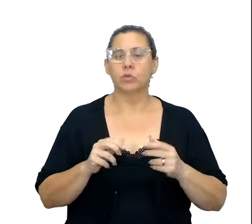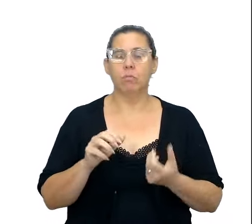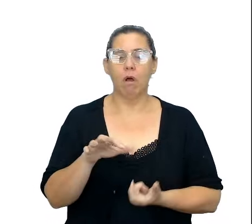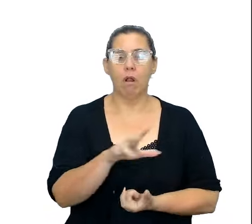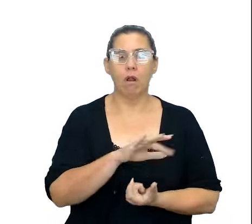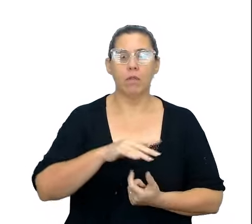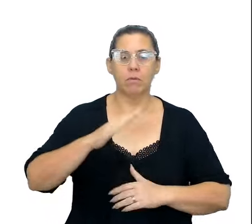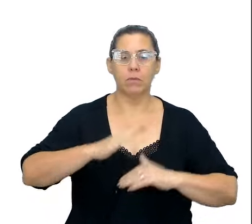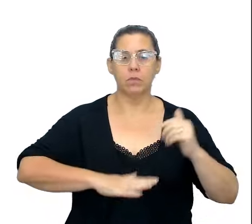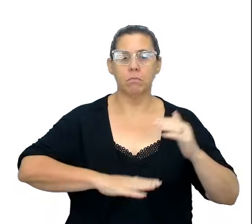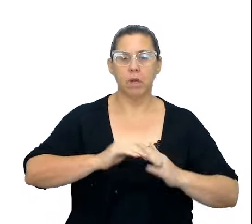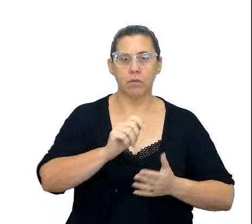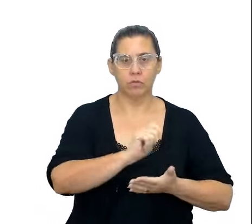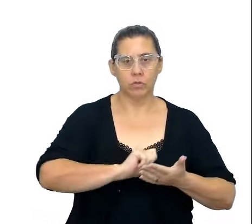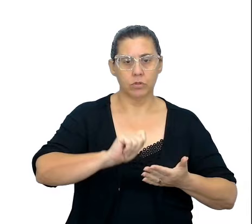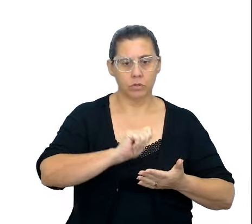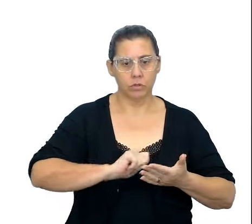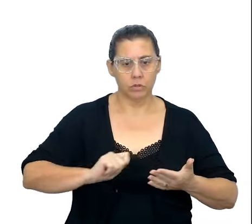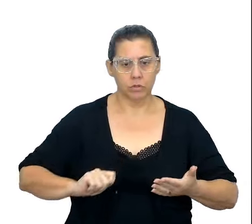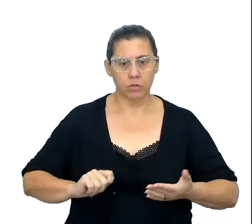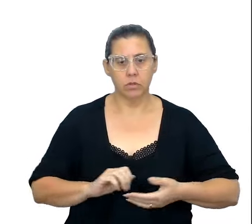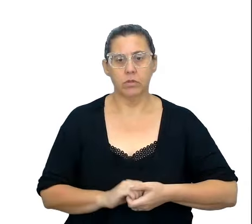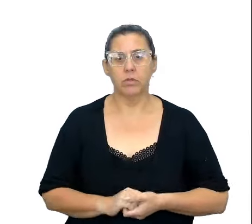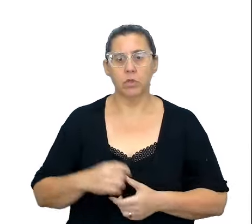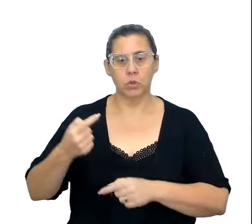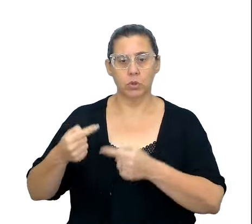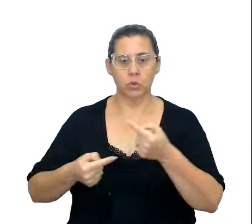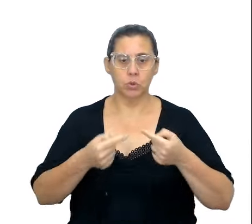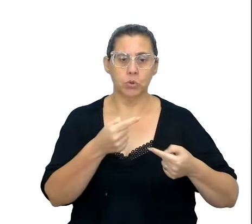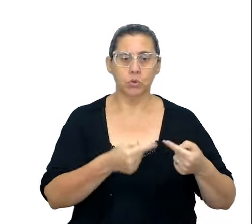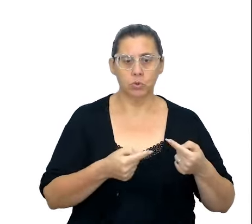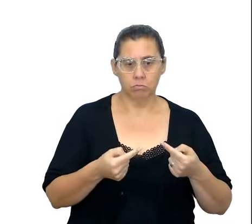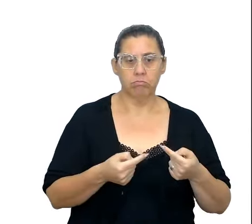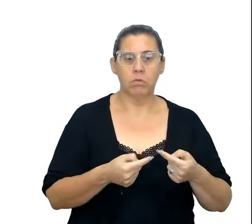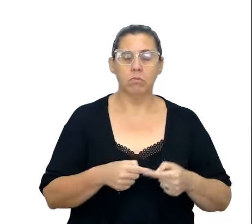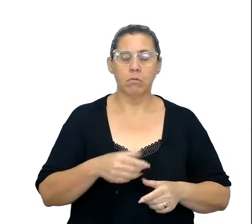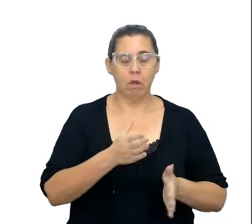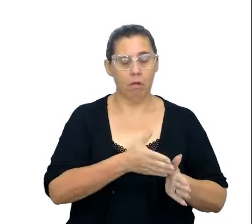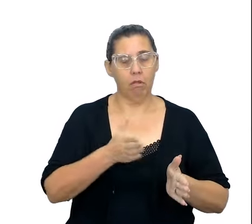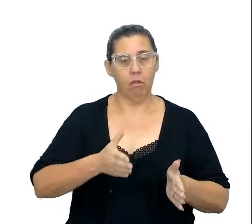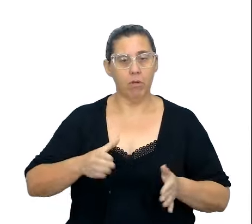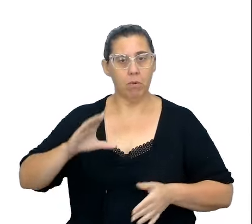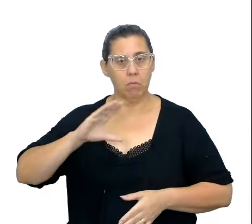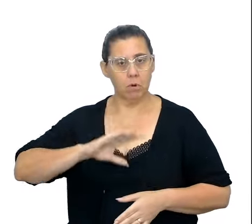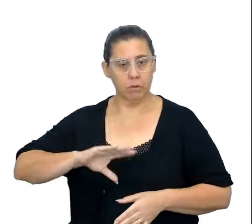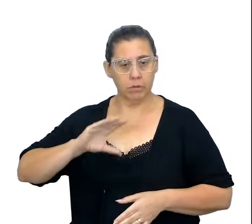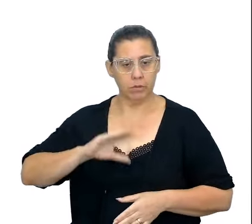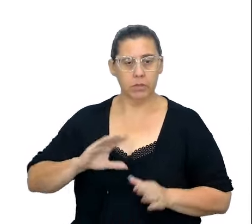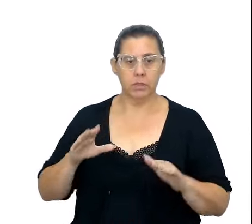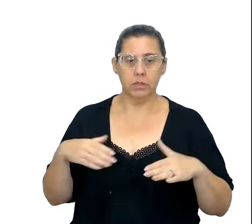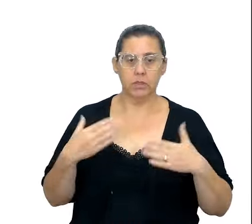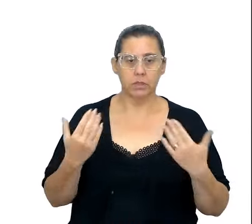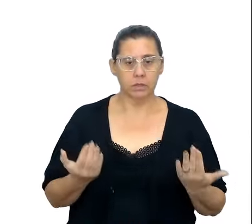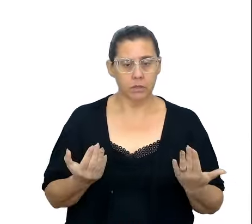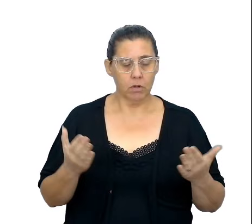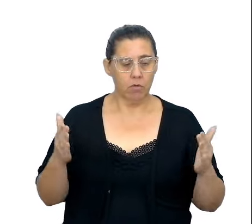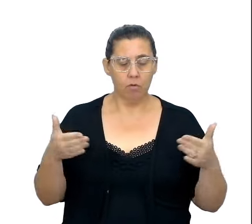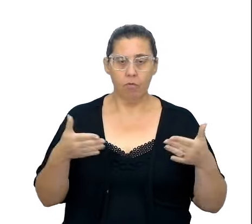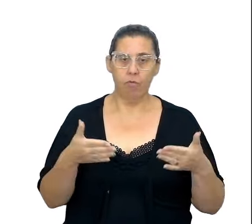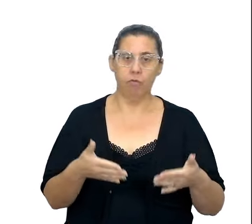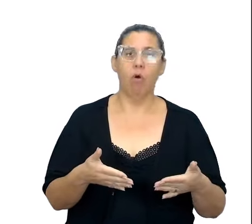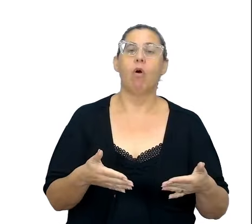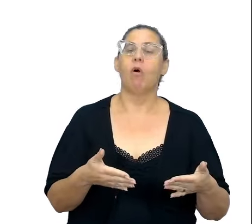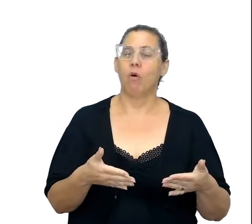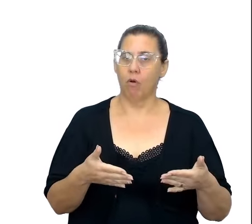e práticas de escrita discutidos na formação de etapa de língua portuguesa. Então, vamos focar mais um